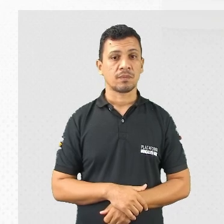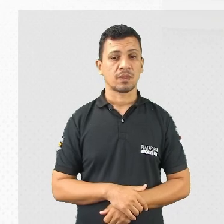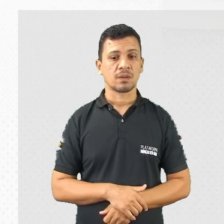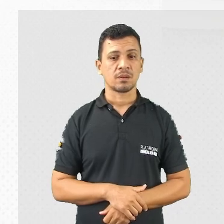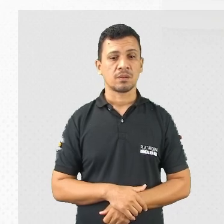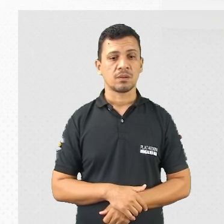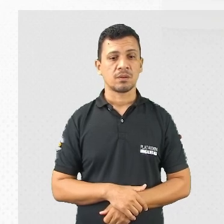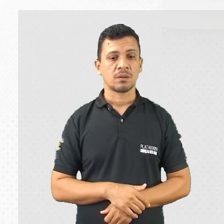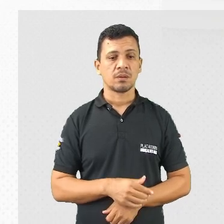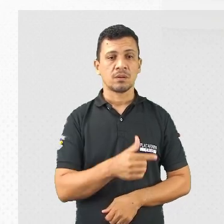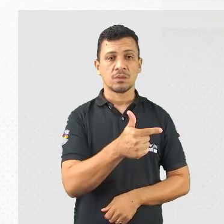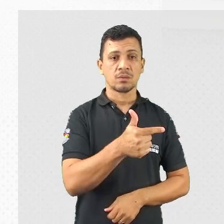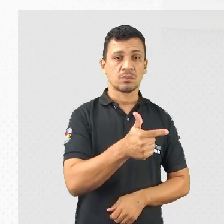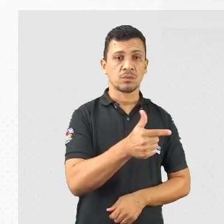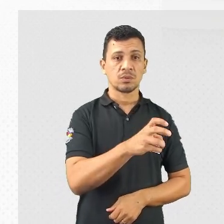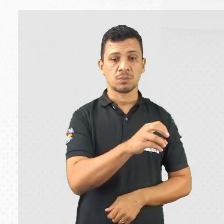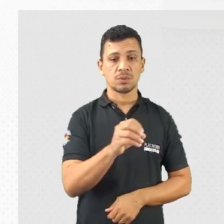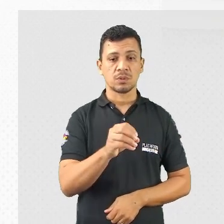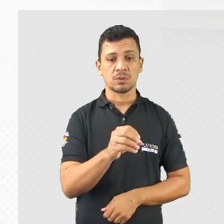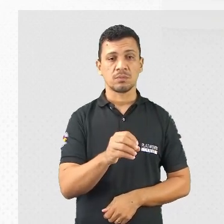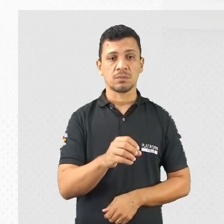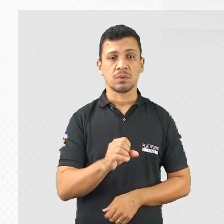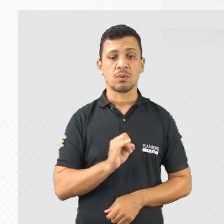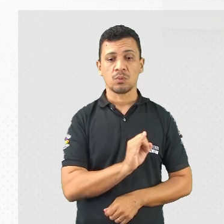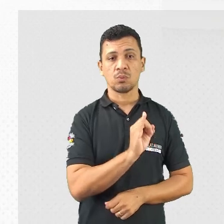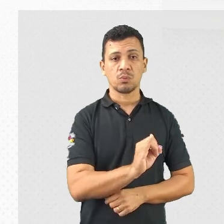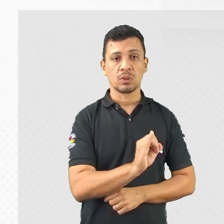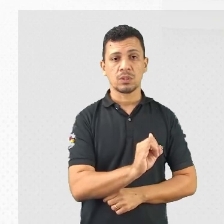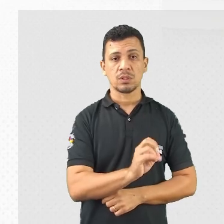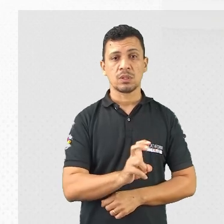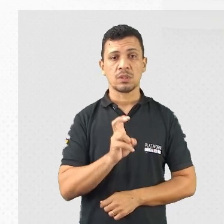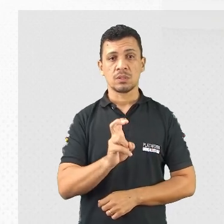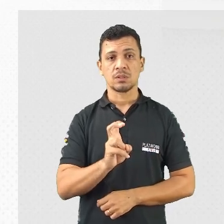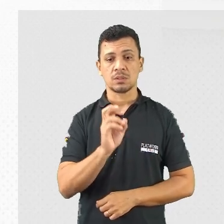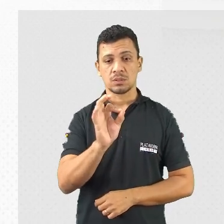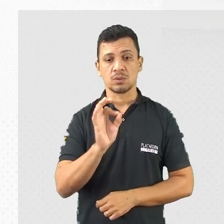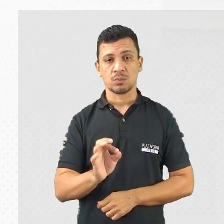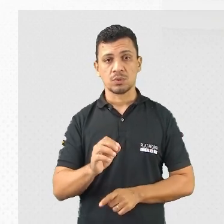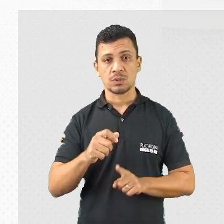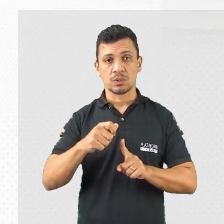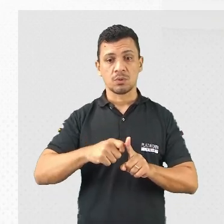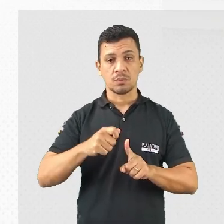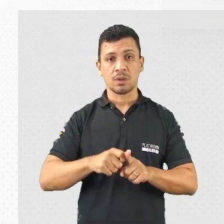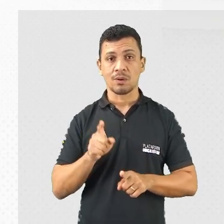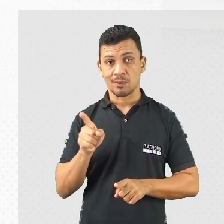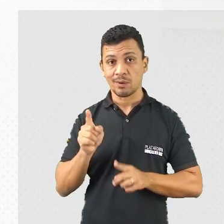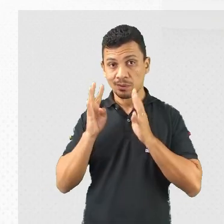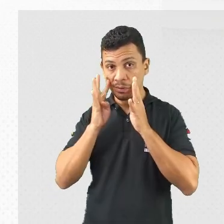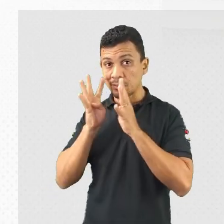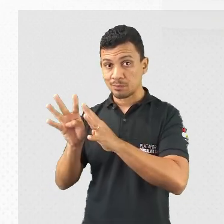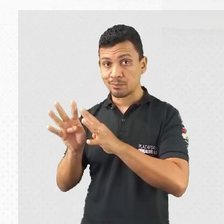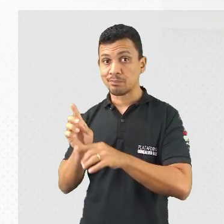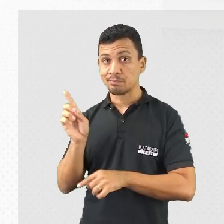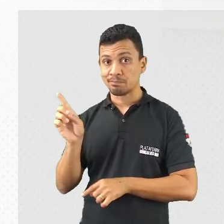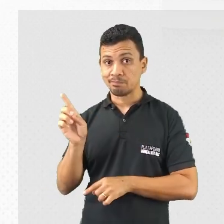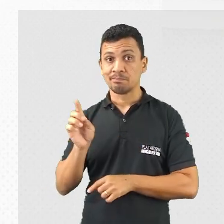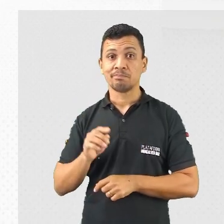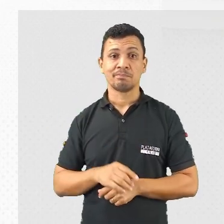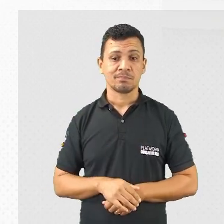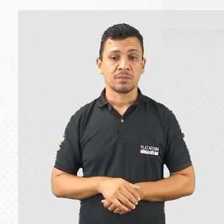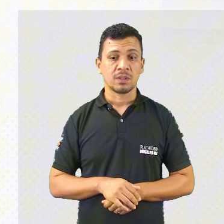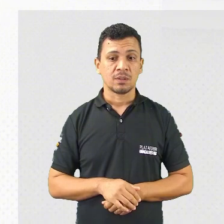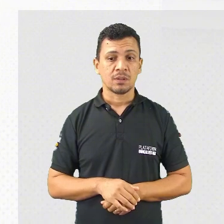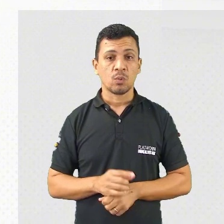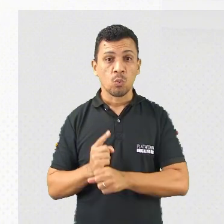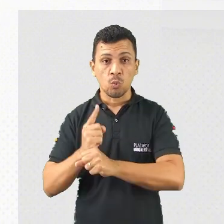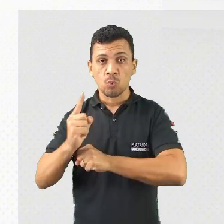de 2.500, a taxa de 5% ao mês e o tempo é de 1 ano. Aqui que eu gostaria de chamar muita atenção de vocês, tá?